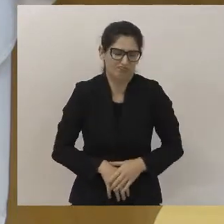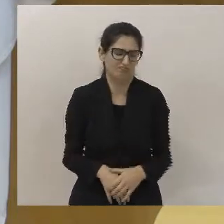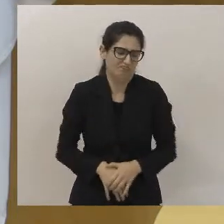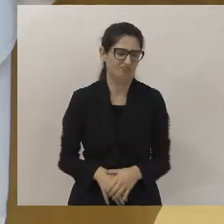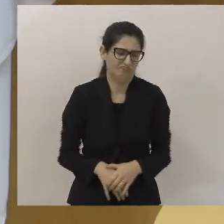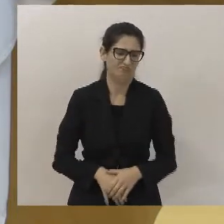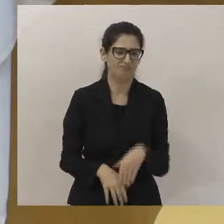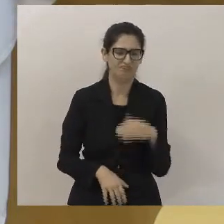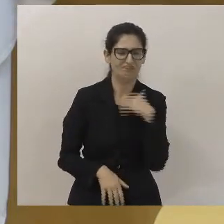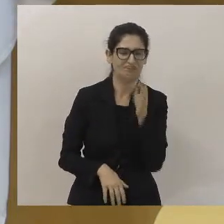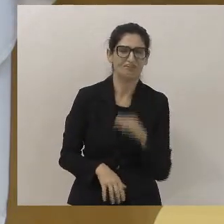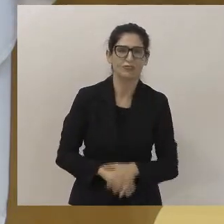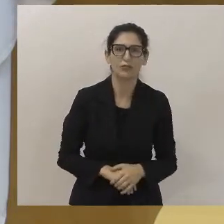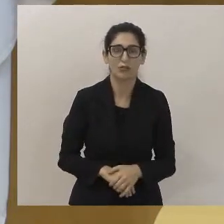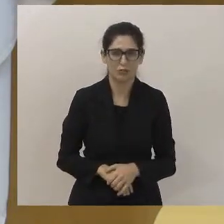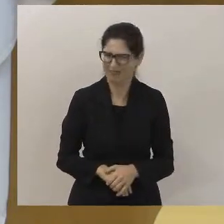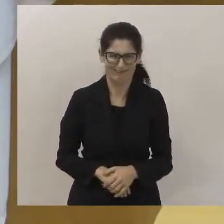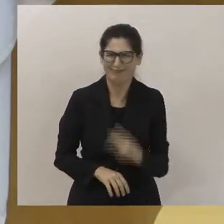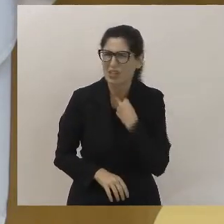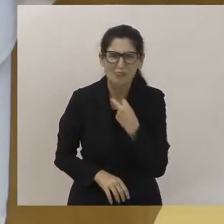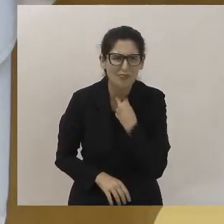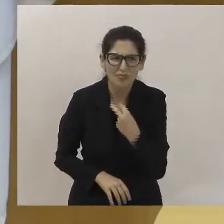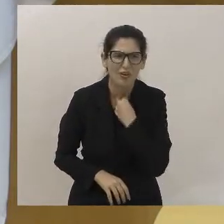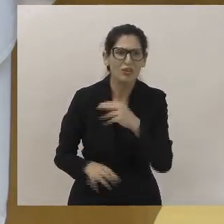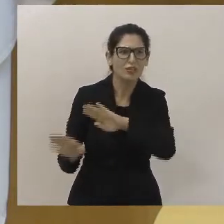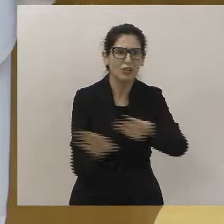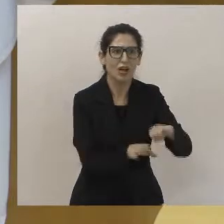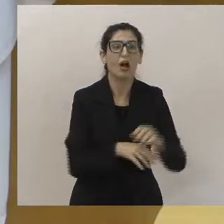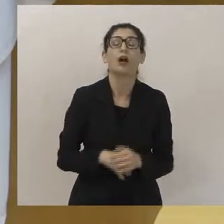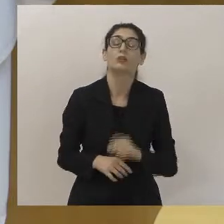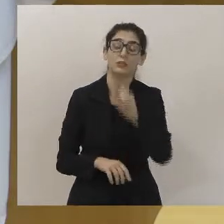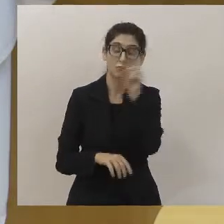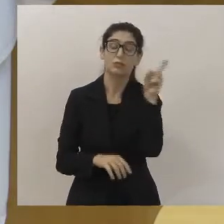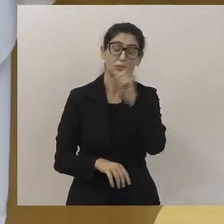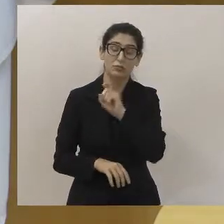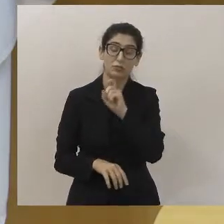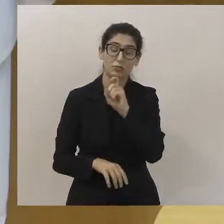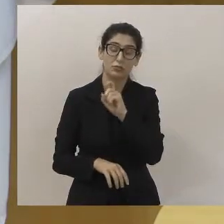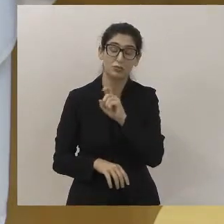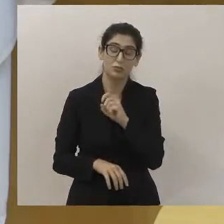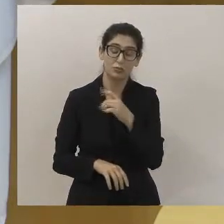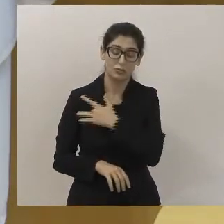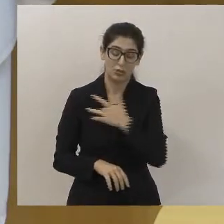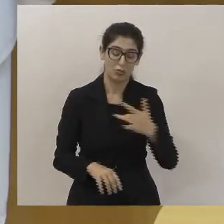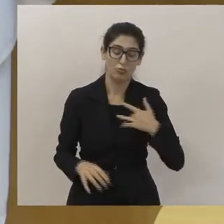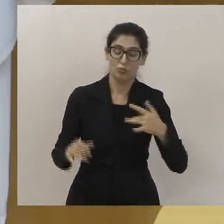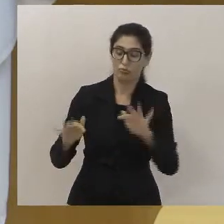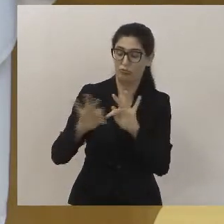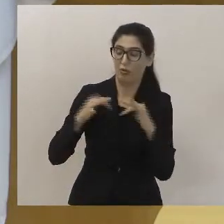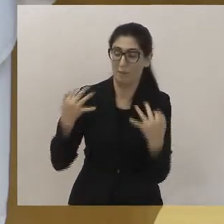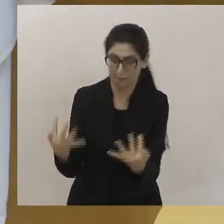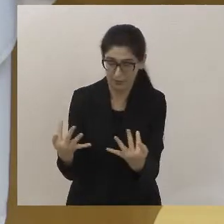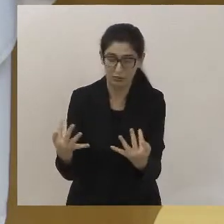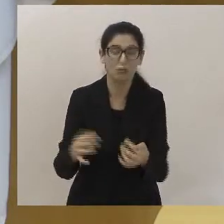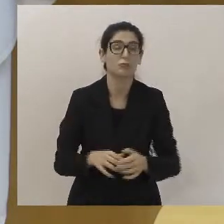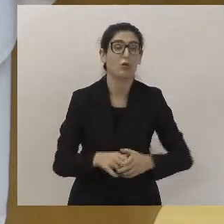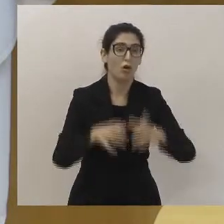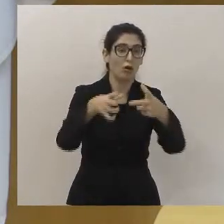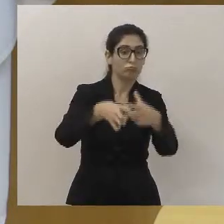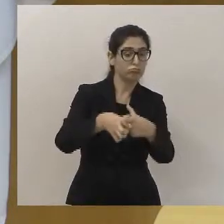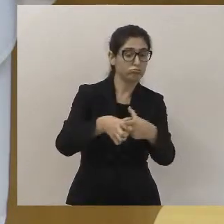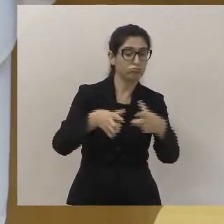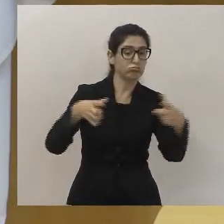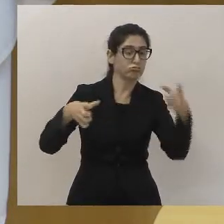a saúde da família aqui no plano de governo que aumentar que eu saiba alguém me corrija que não foi aumentado em nenhuma